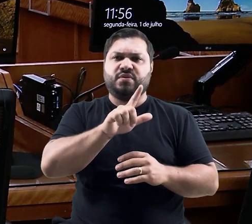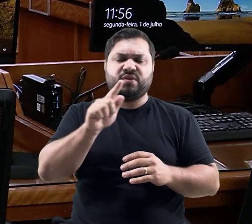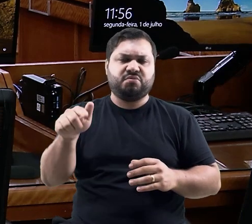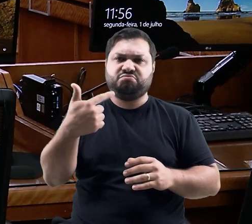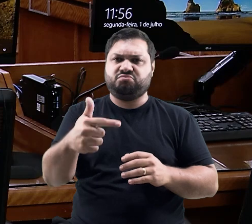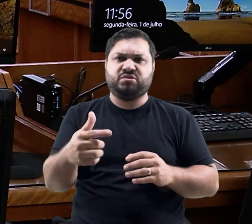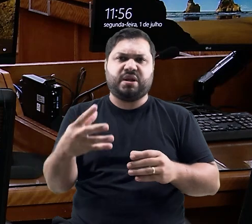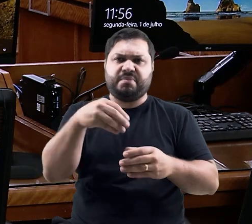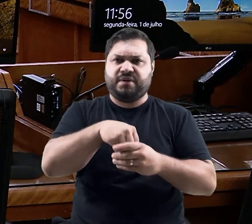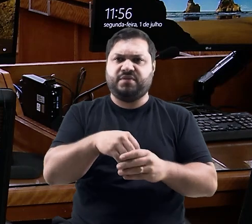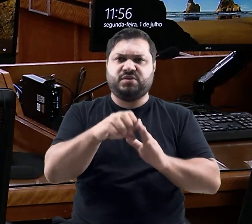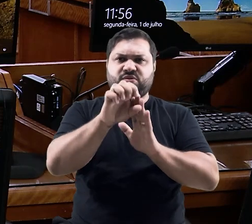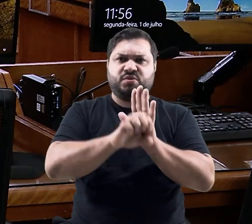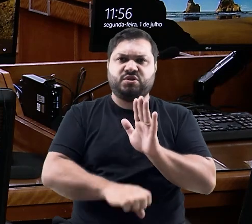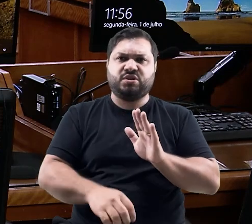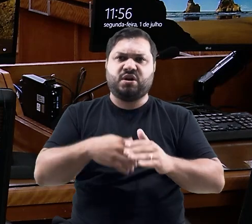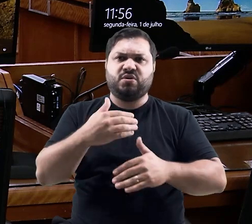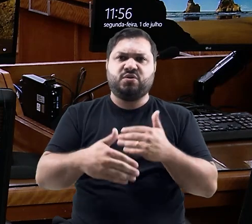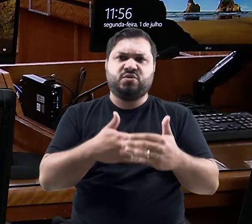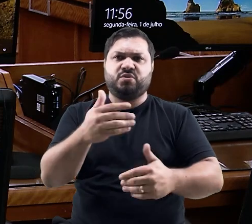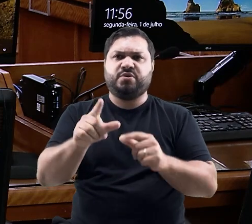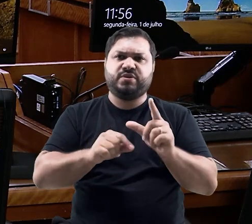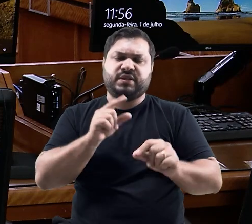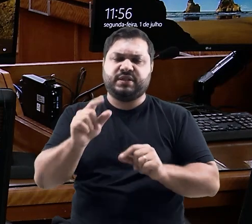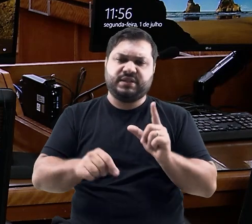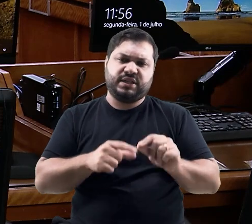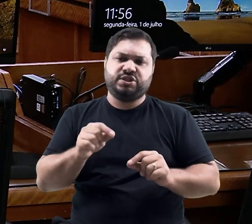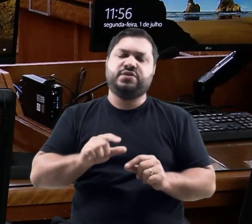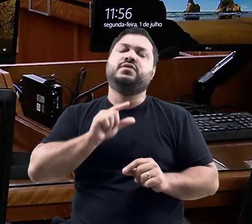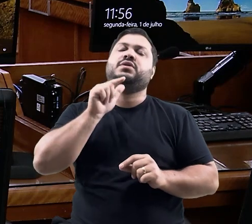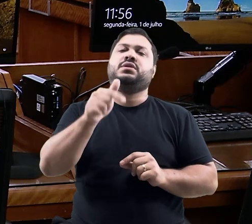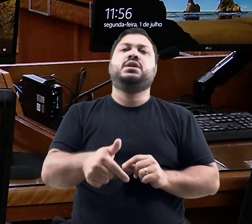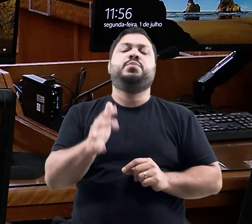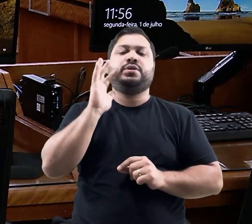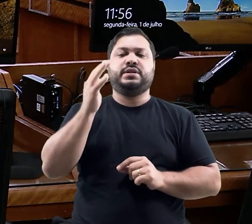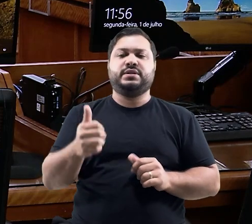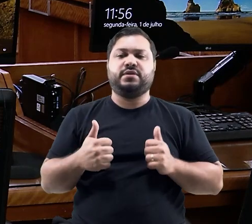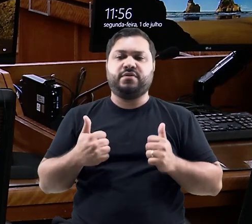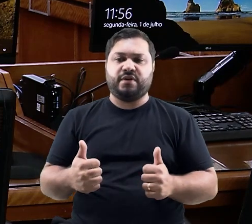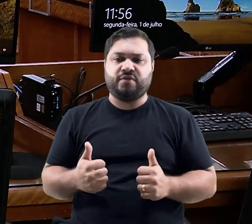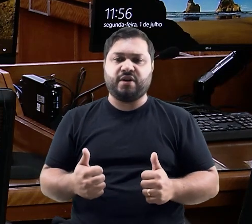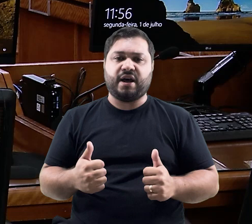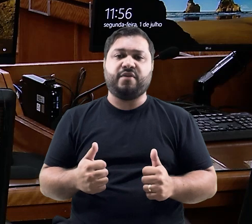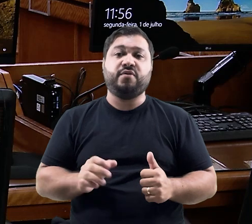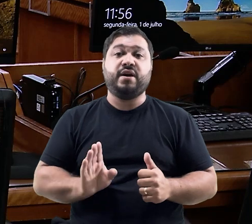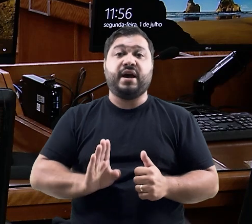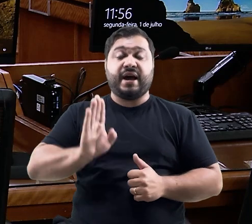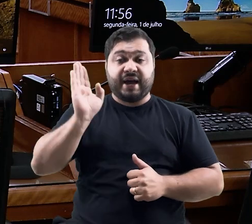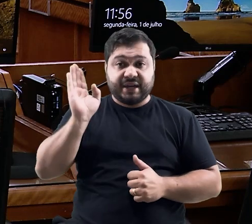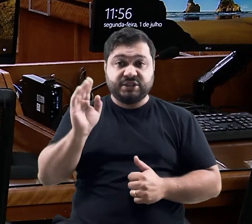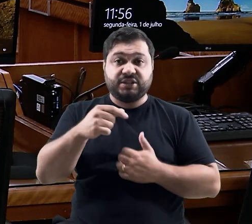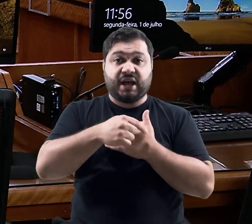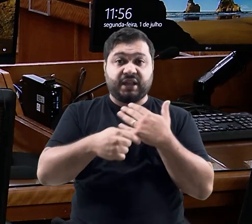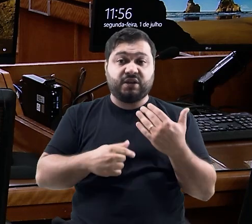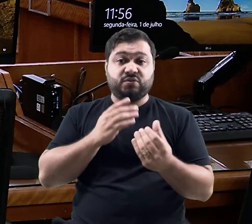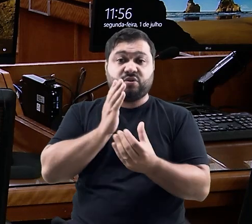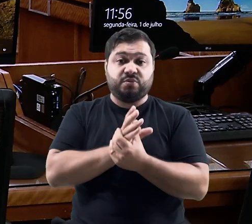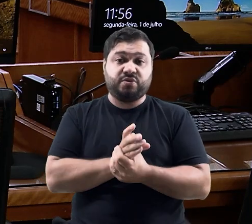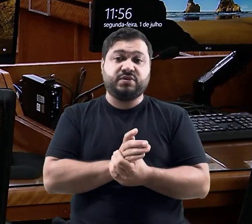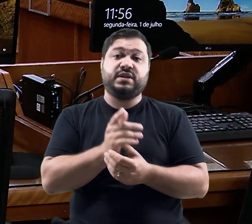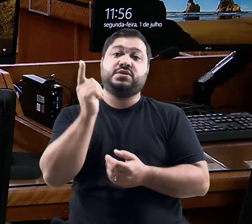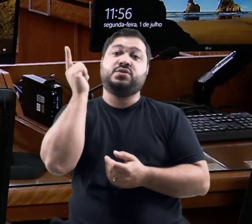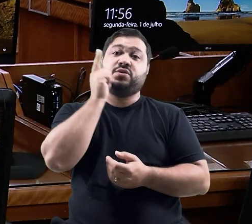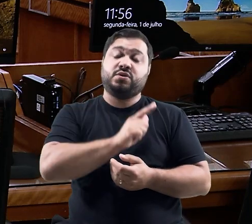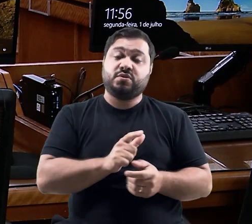linguagem não estava previsto no edital do processo seletivo. Após a decisão favorável, a candidata autora